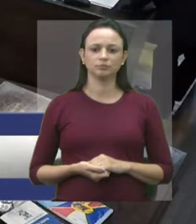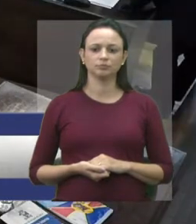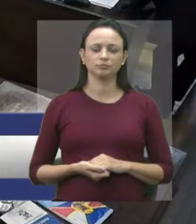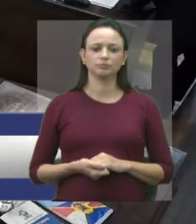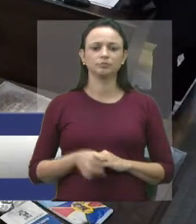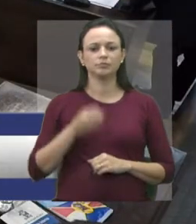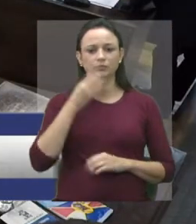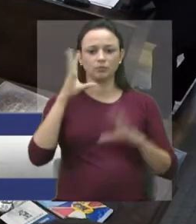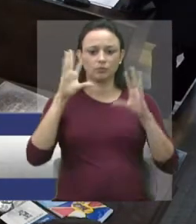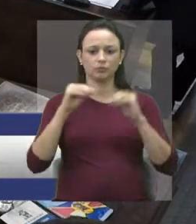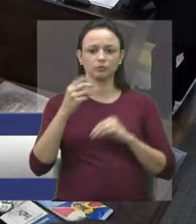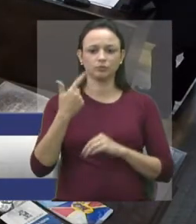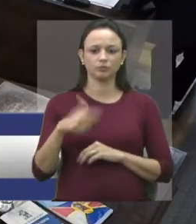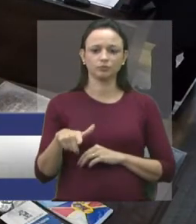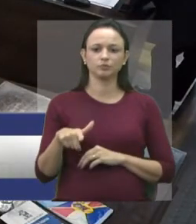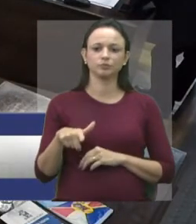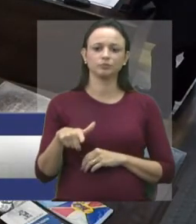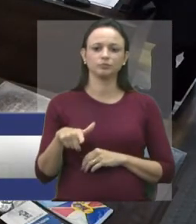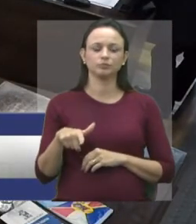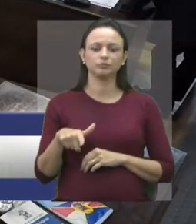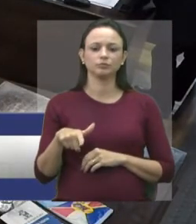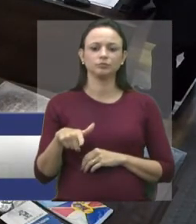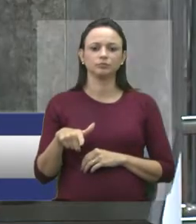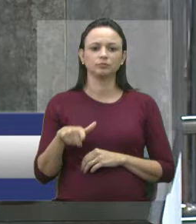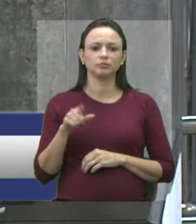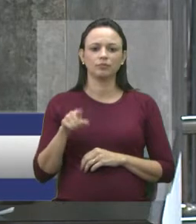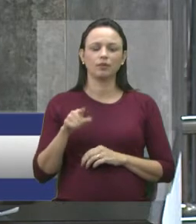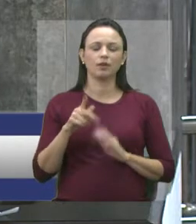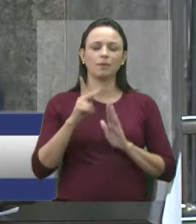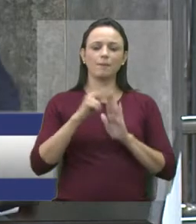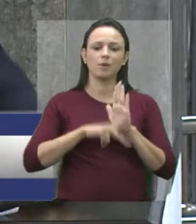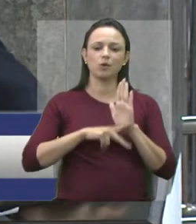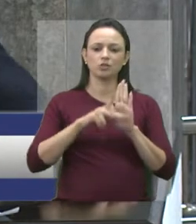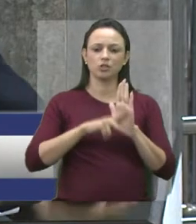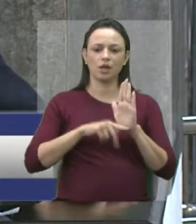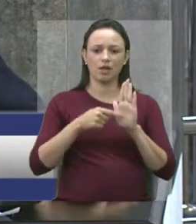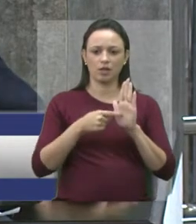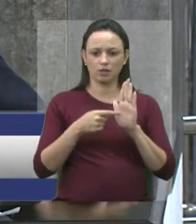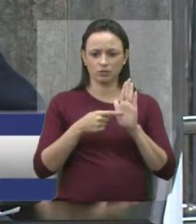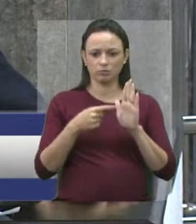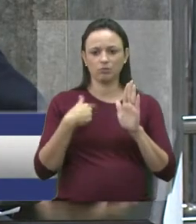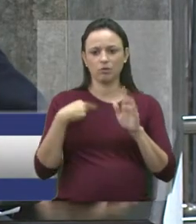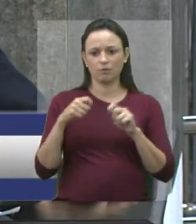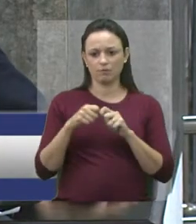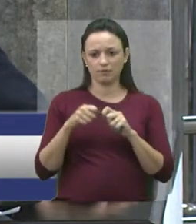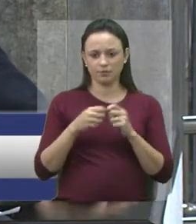Boa noite novamente. Sobre esse projeto que eu entrei